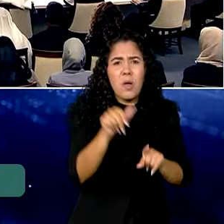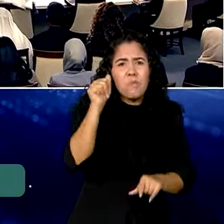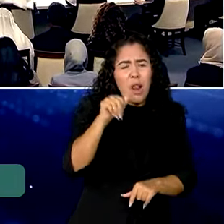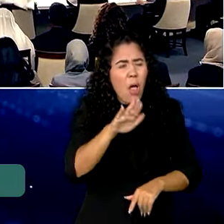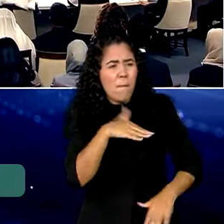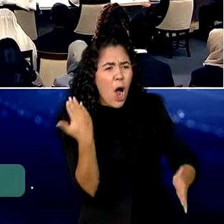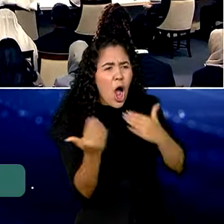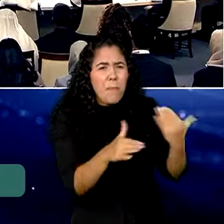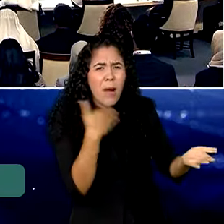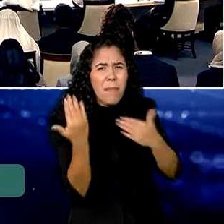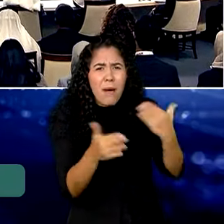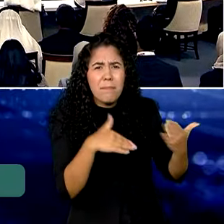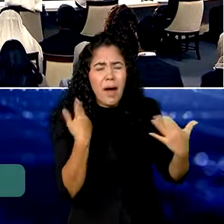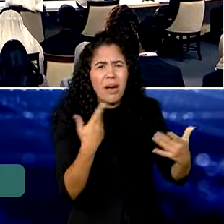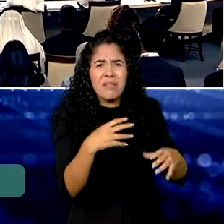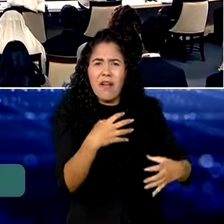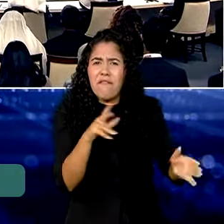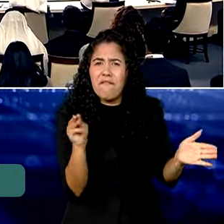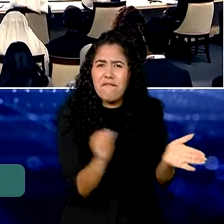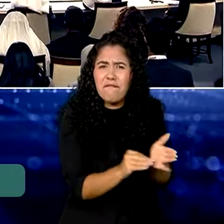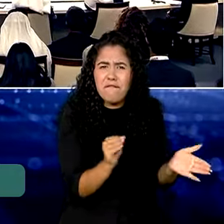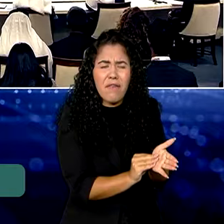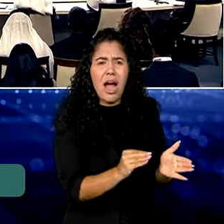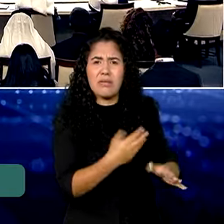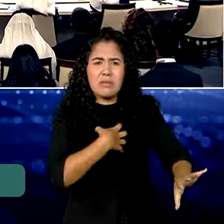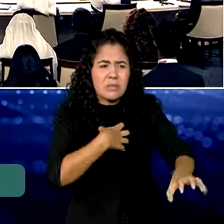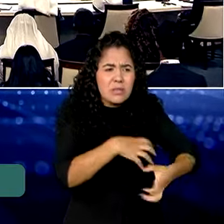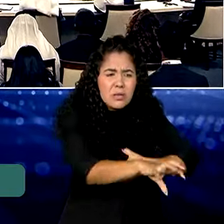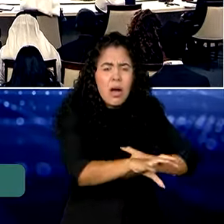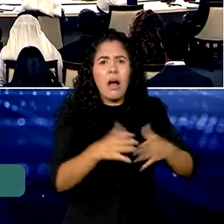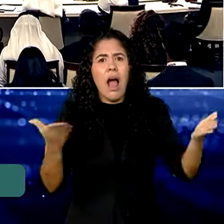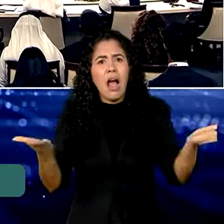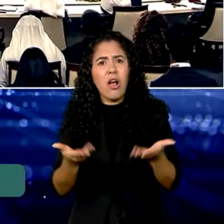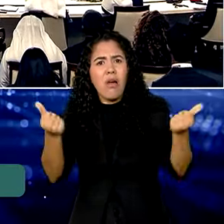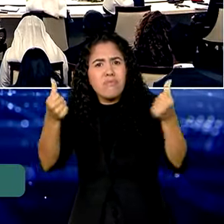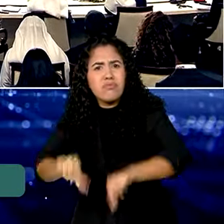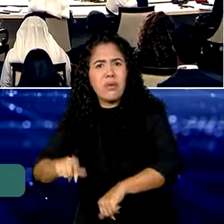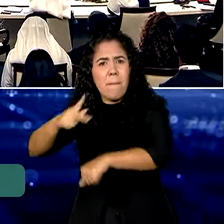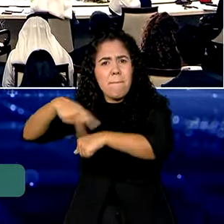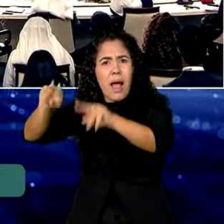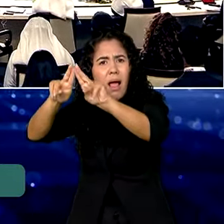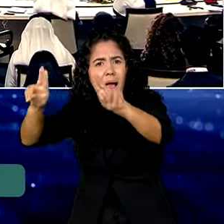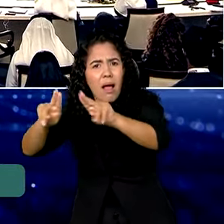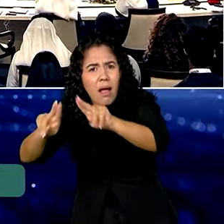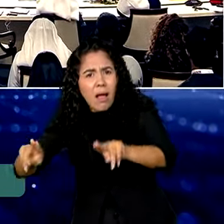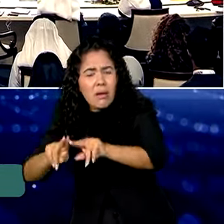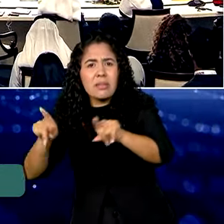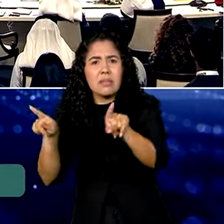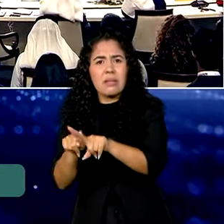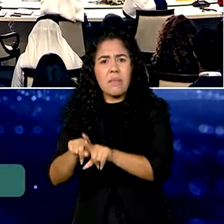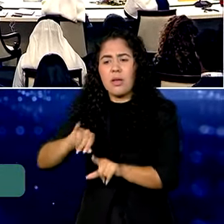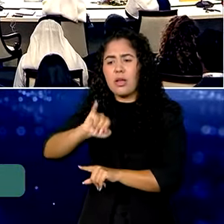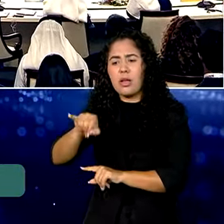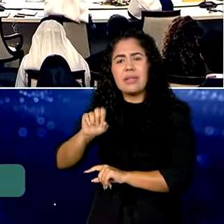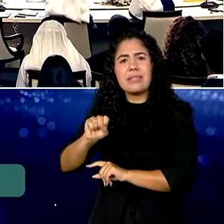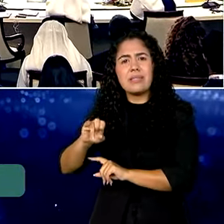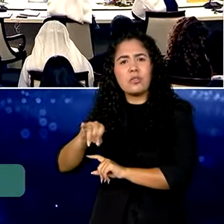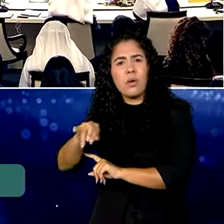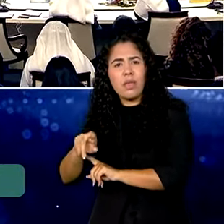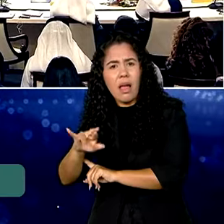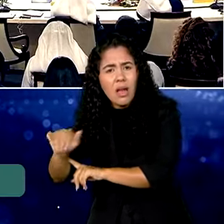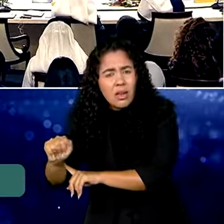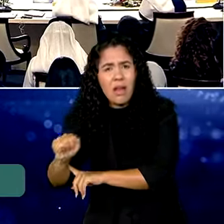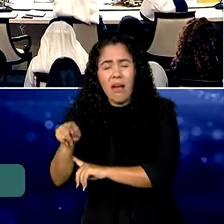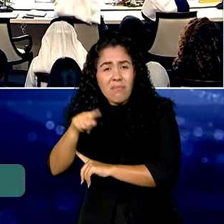ins Agora se a latra para a s Jordânia e para o Líbano evitar uma escalada e iniciar negociações de